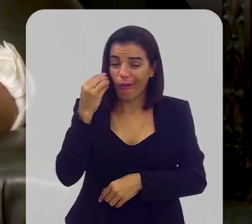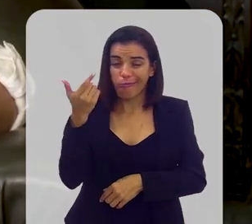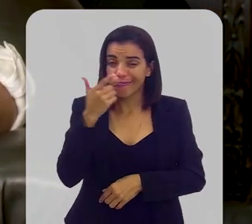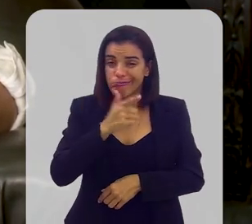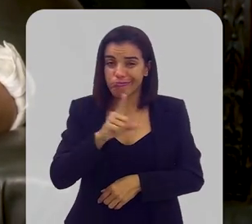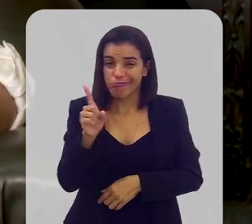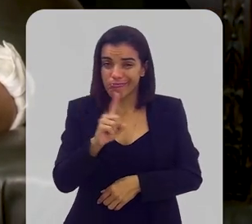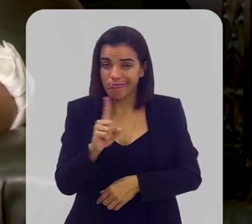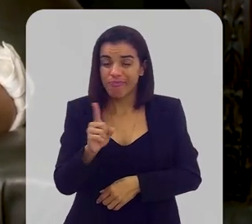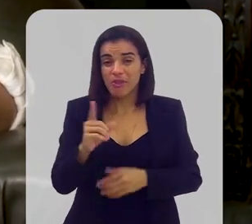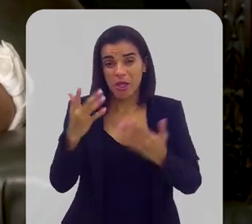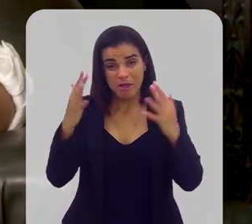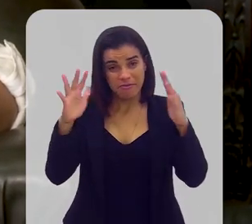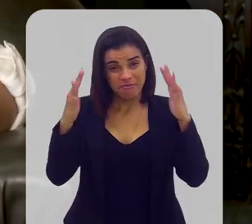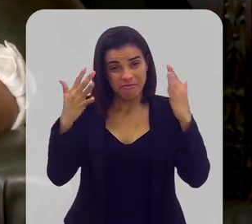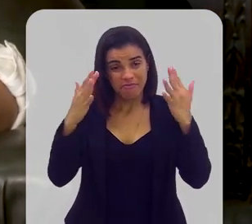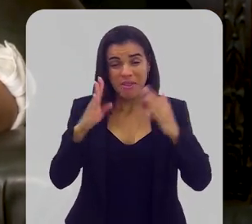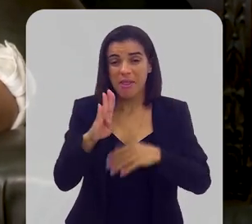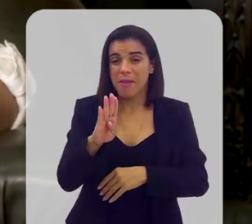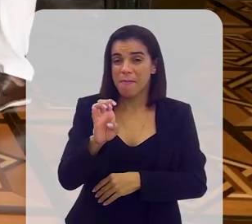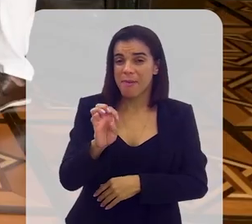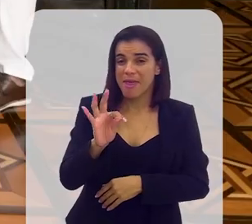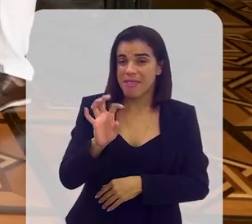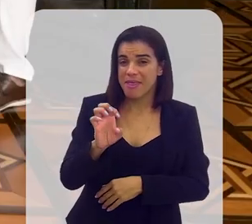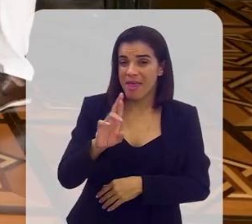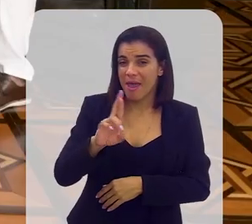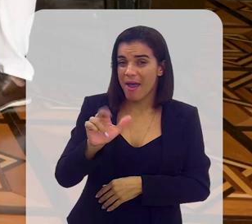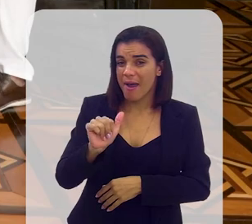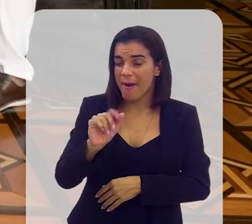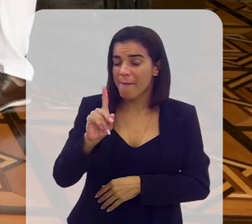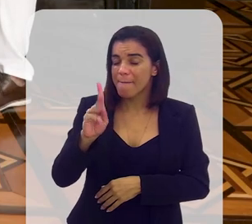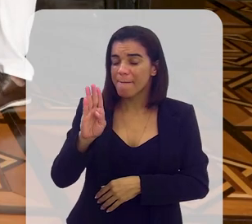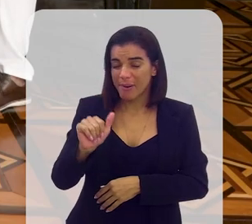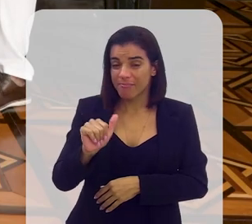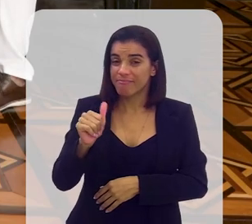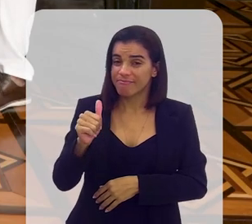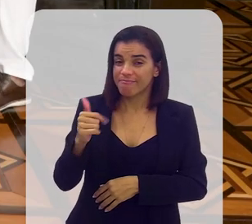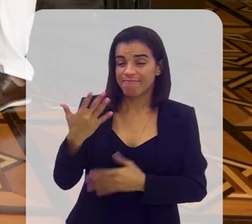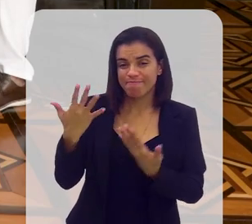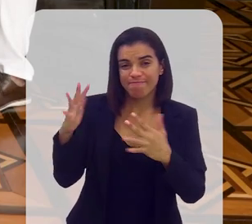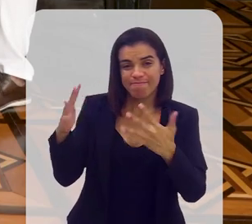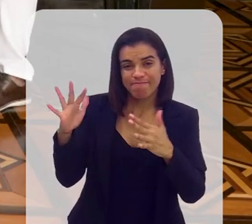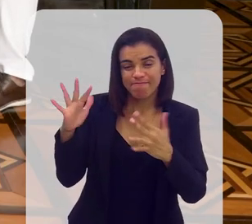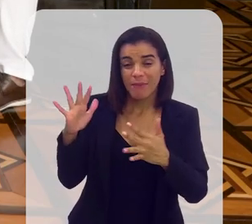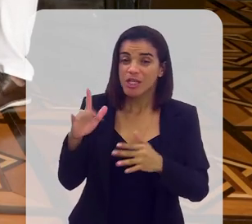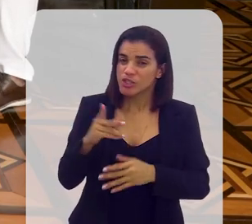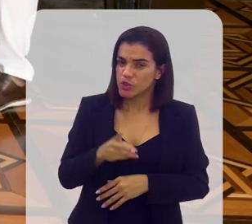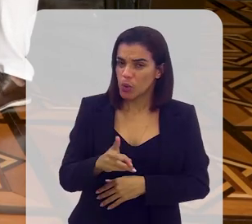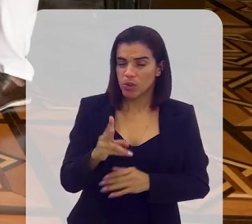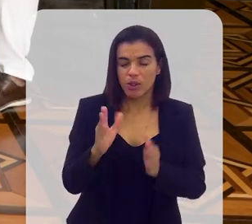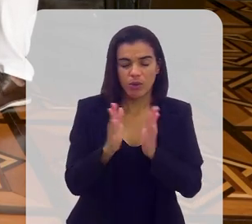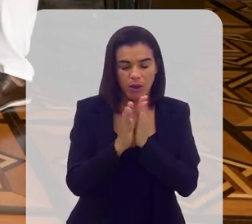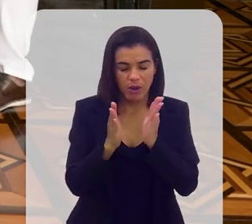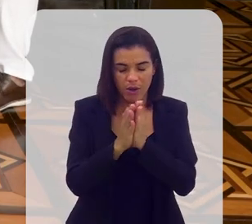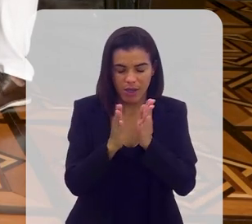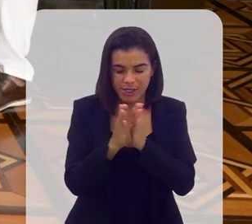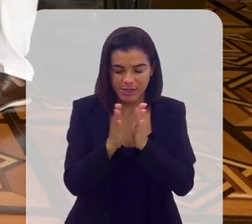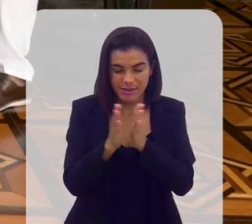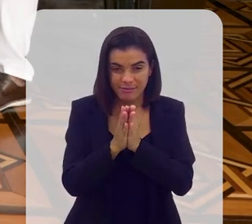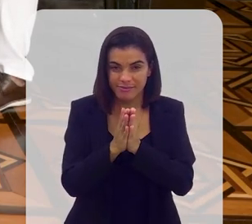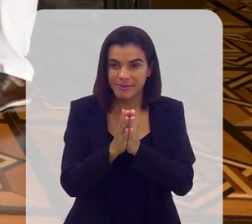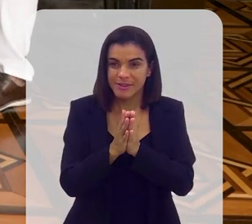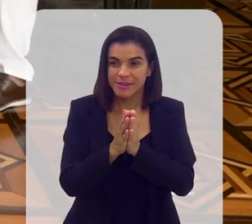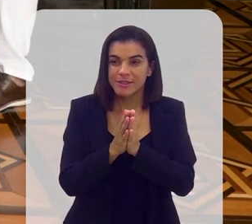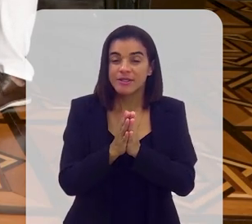nosso beterraba. Exato, viu? Mas foi pro alvo errado. Mas tudo bem, a gente continua na oração. Segura,